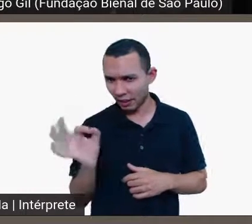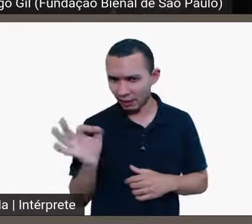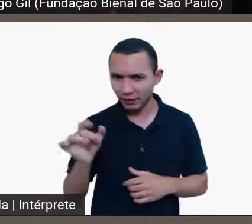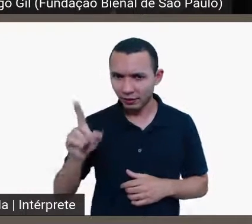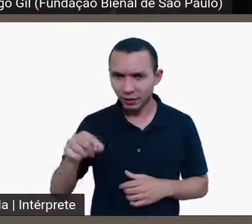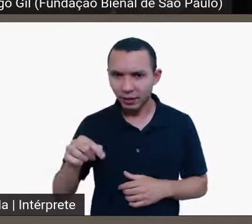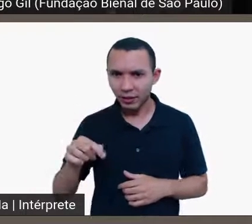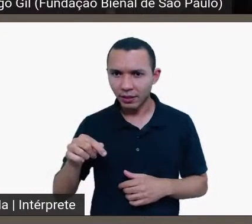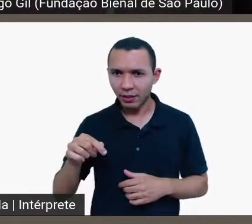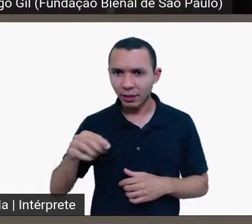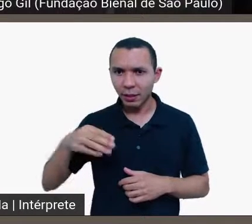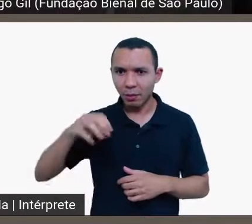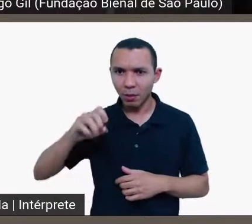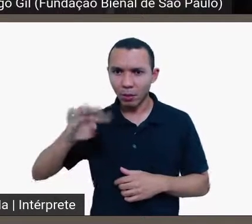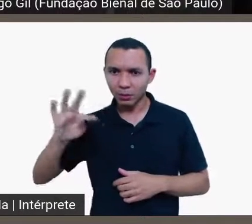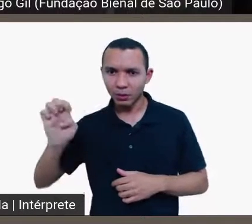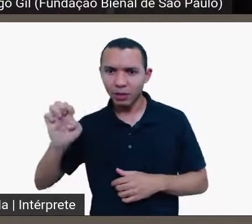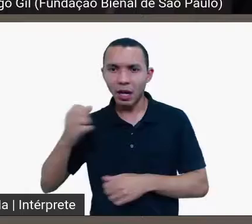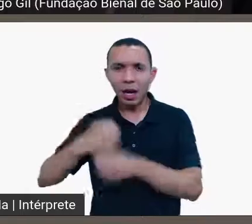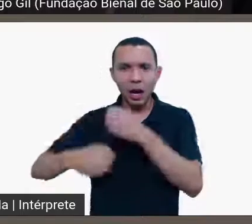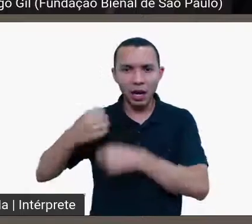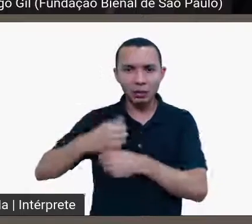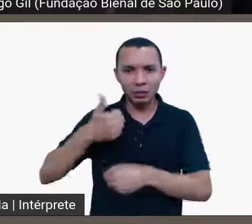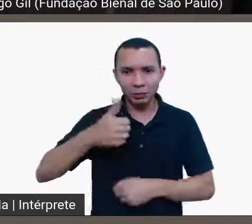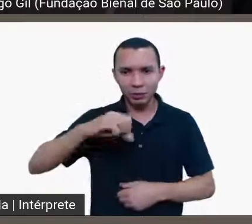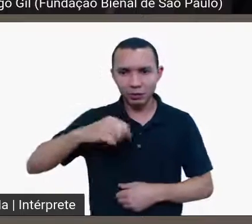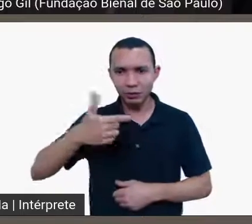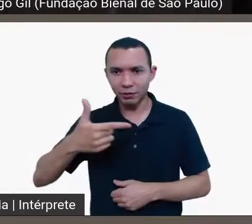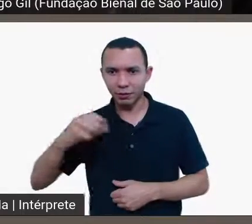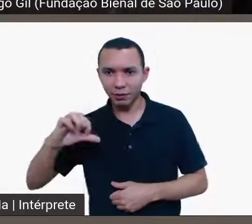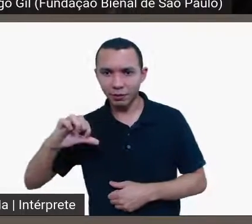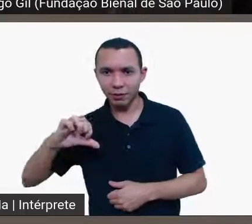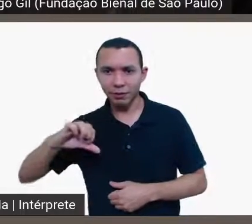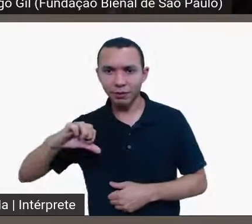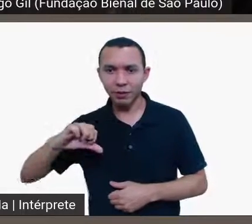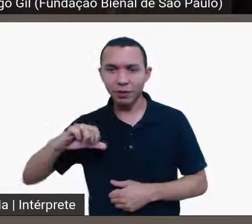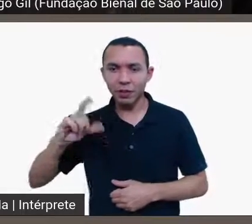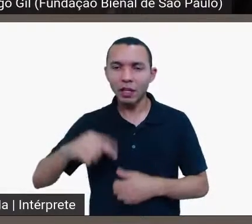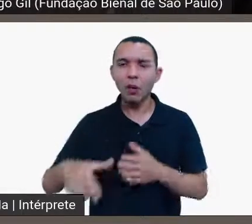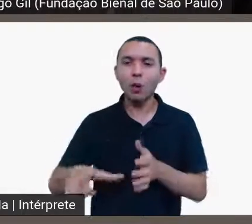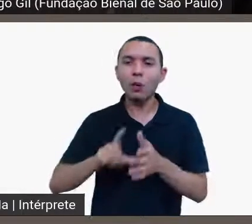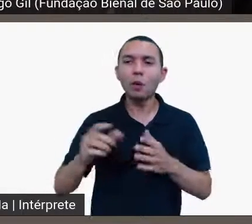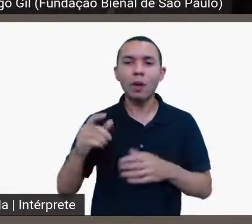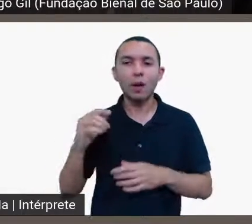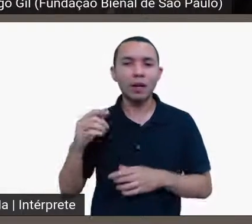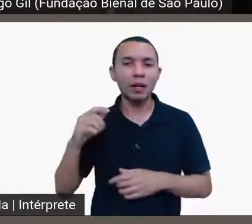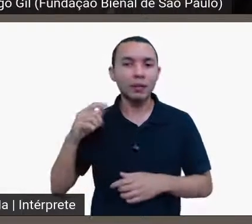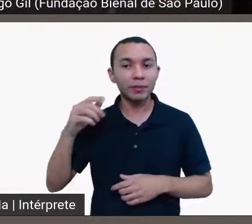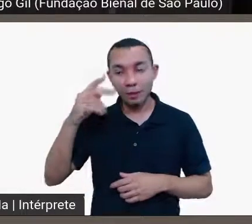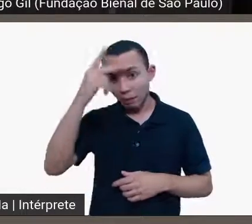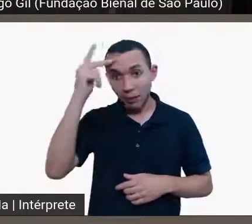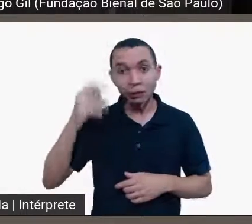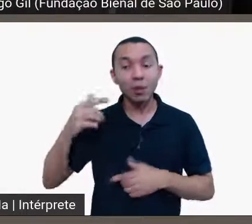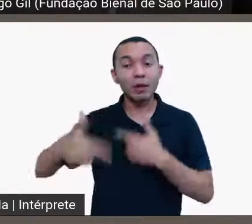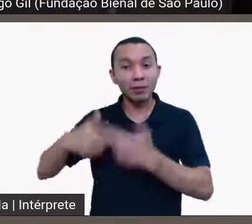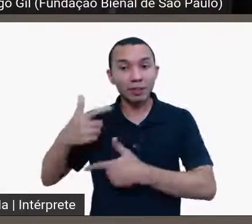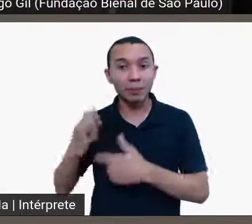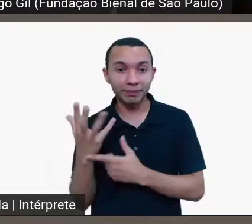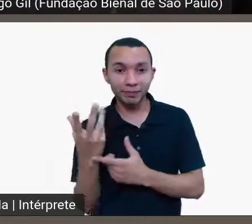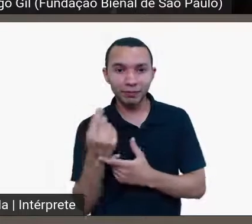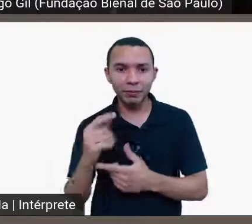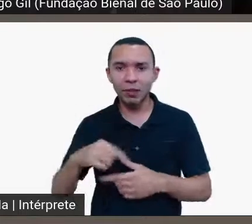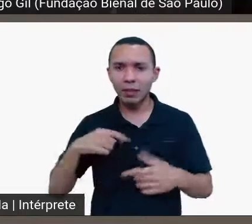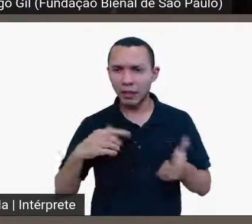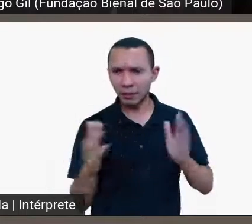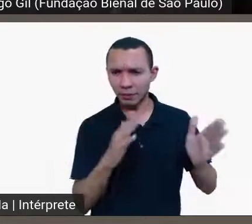Serafim Ponte Grande, que é de 29. Isso. Tem outra, que é muito artista fotógrafo, porque ele vai falar sobre fotografia e pintura. Ele descreve uma cena que eu não